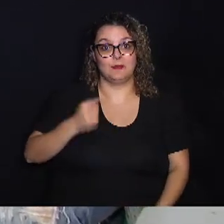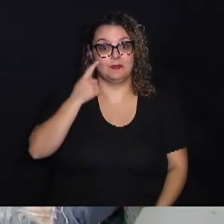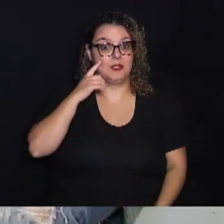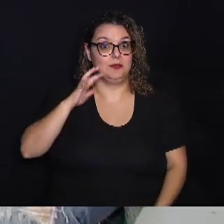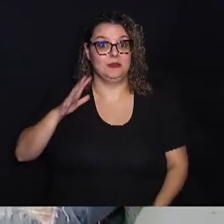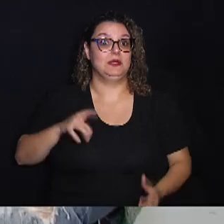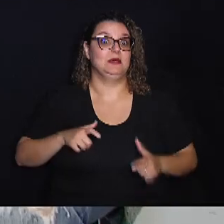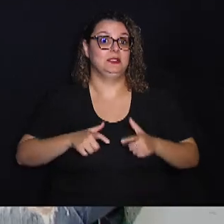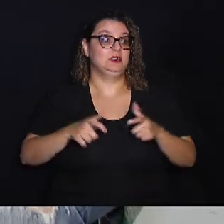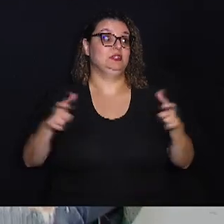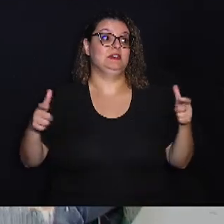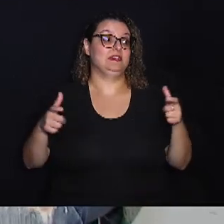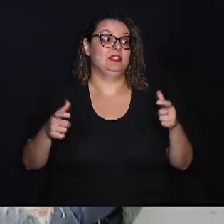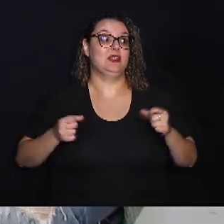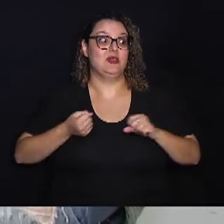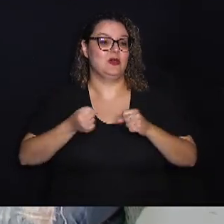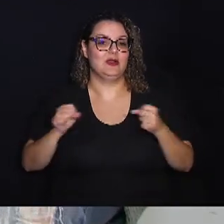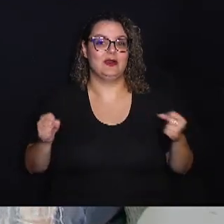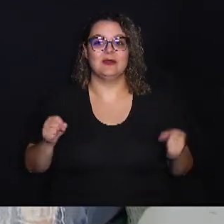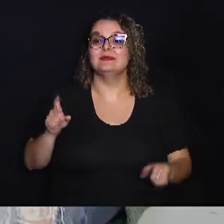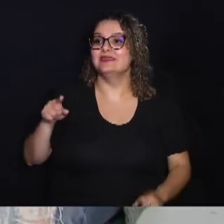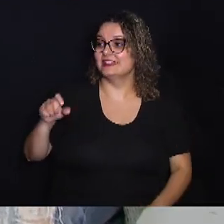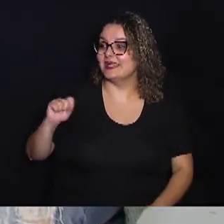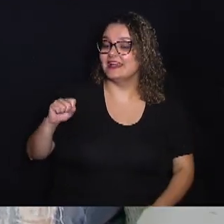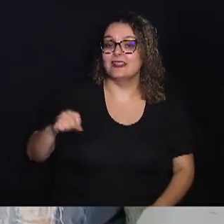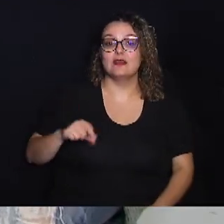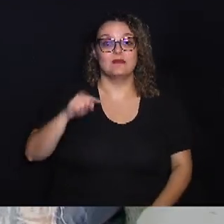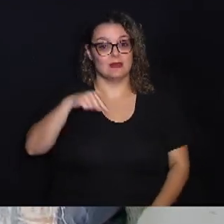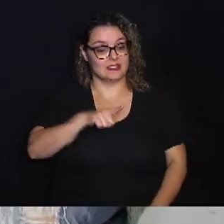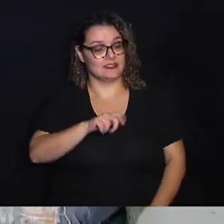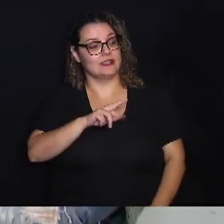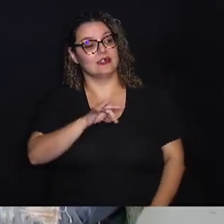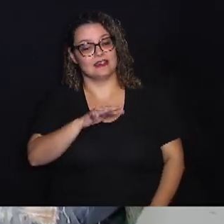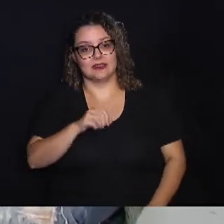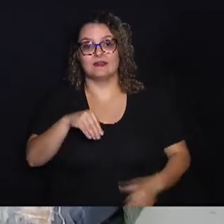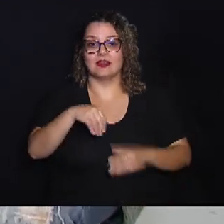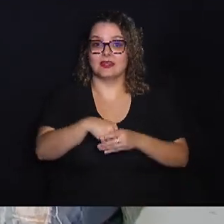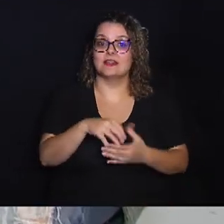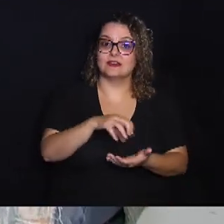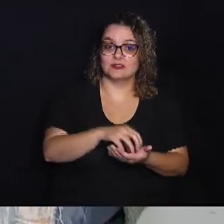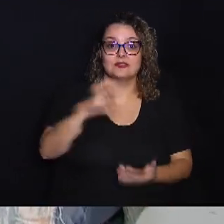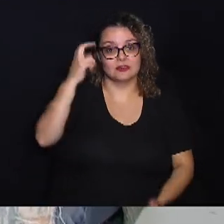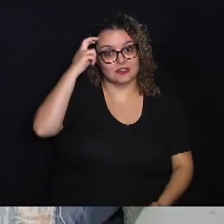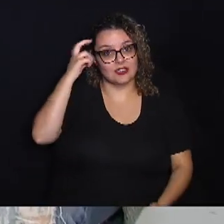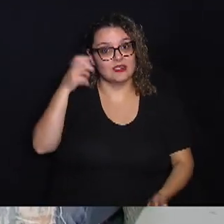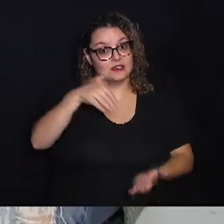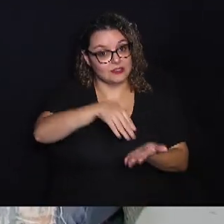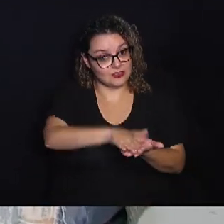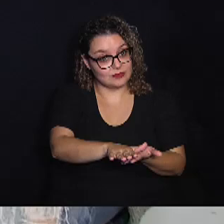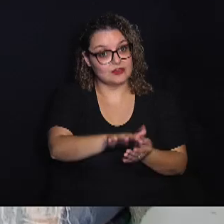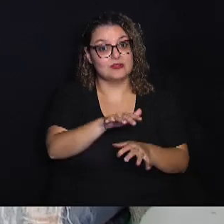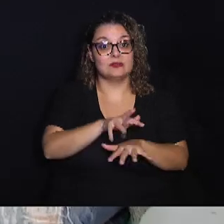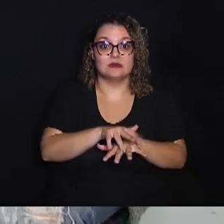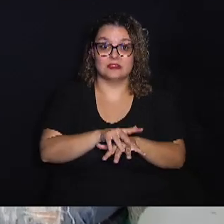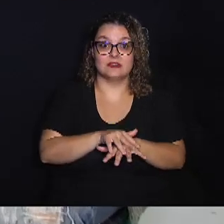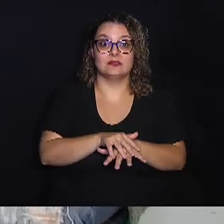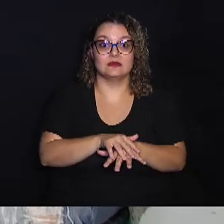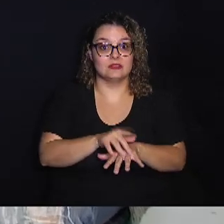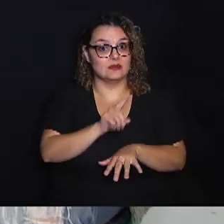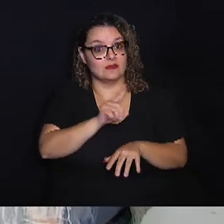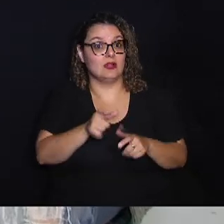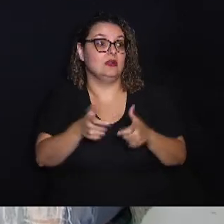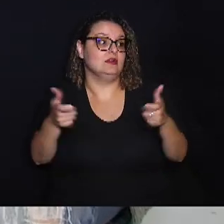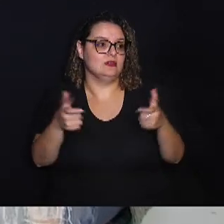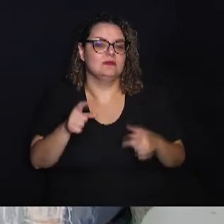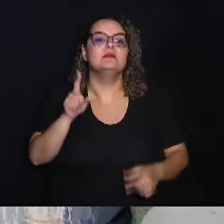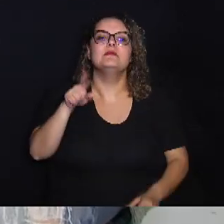coisa muito grande, né? Mas a gráfica que funciona aqui no Centro Cultural e imprime os materiais em braille, ela não é tão grande, mas